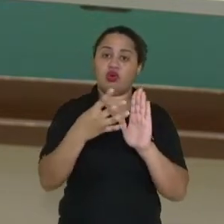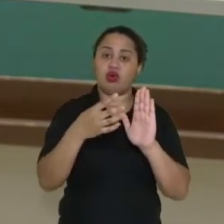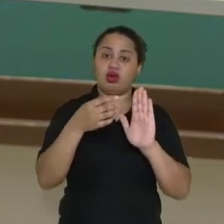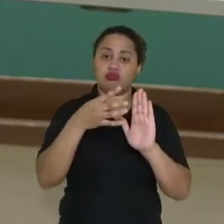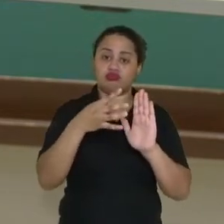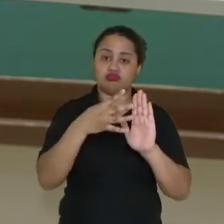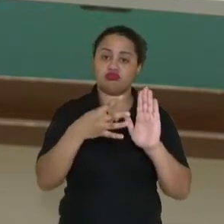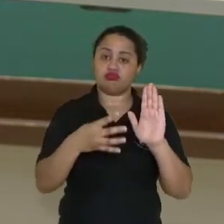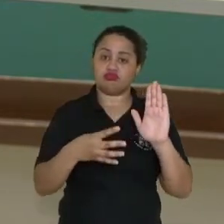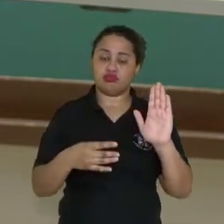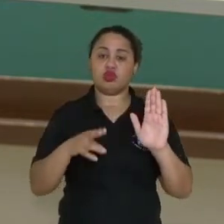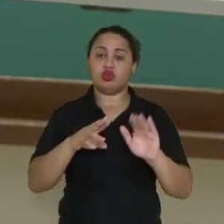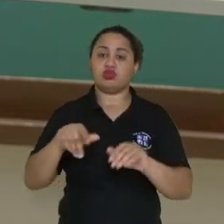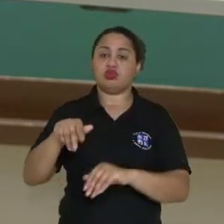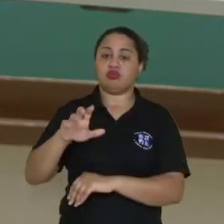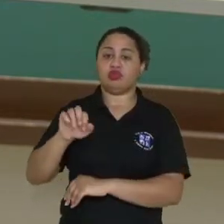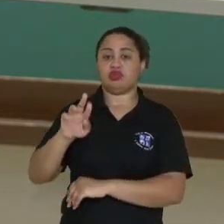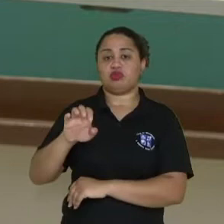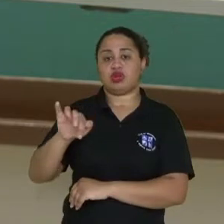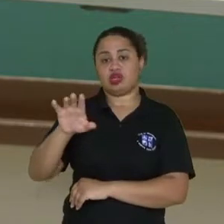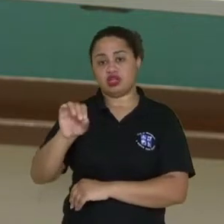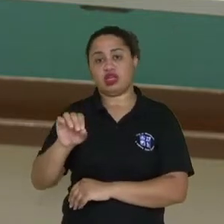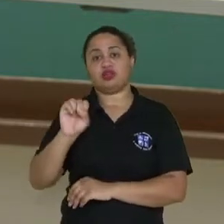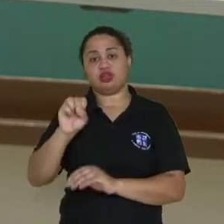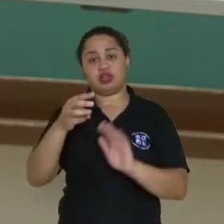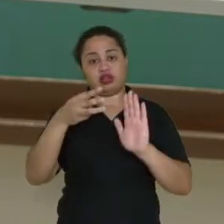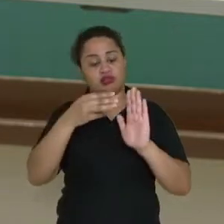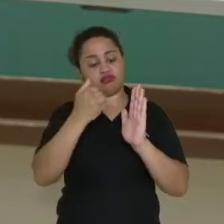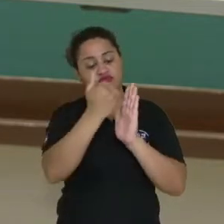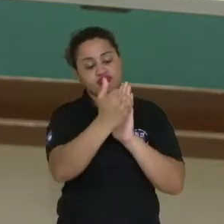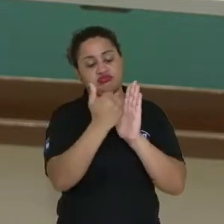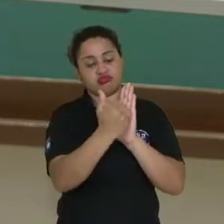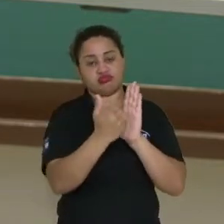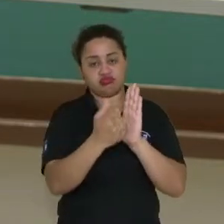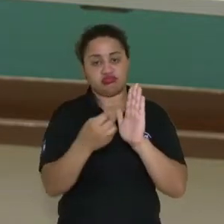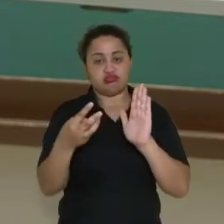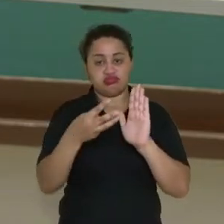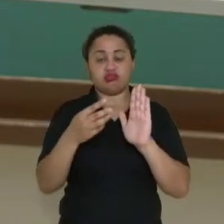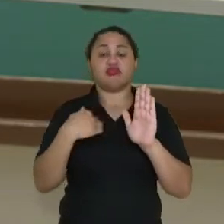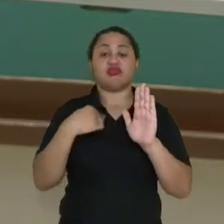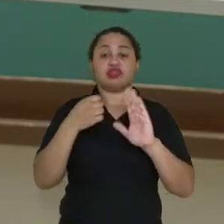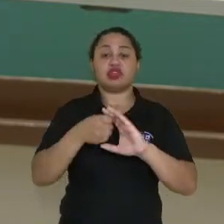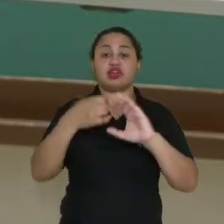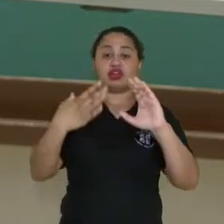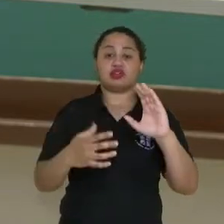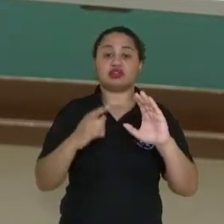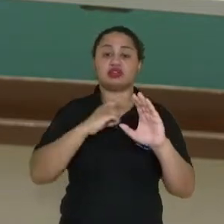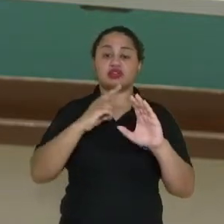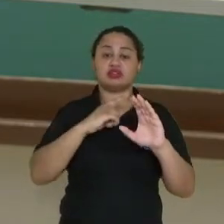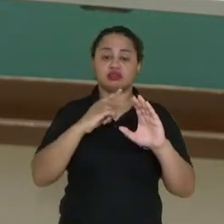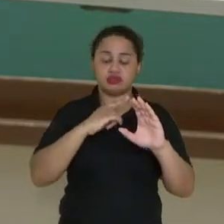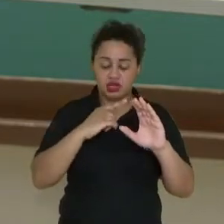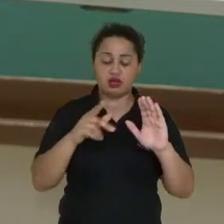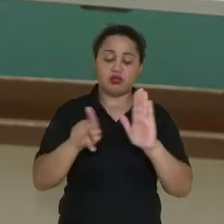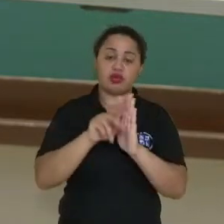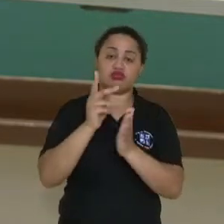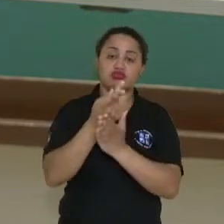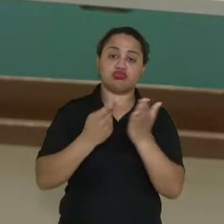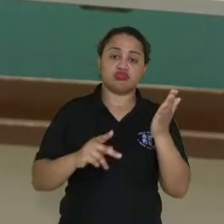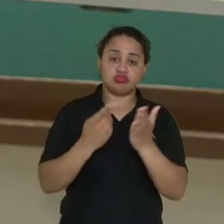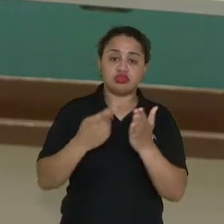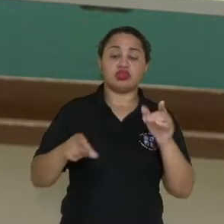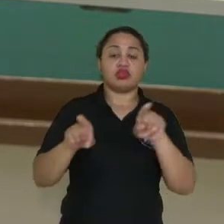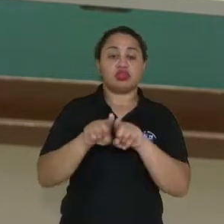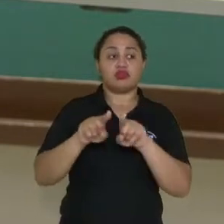gente chama de quarteto, três versos, né, a gente chama de terceto. Então, algumas das características das poesias a gente